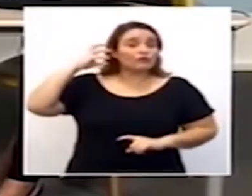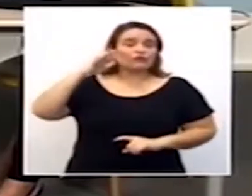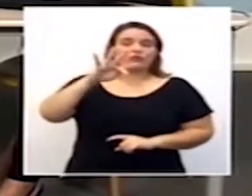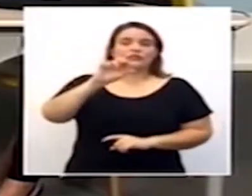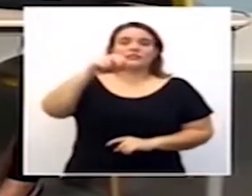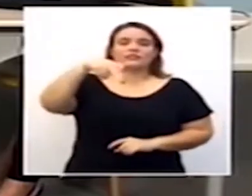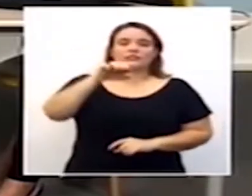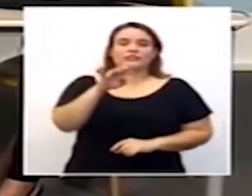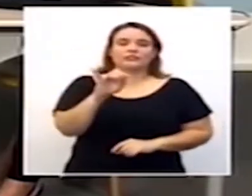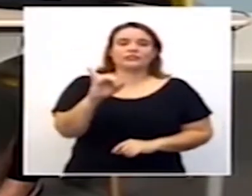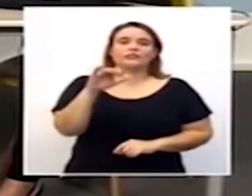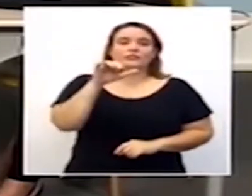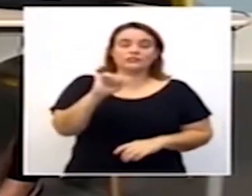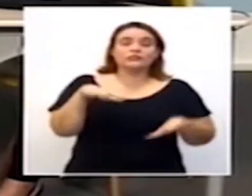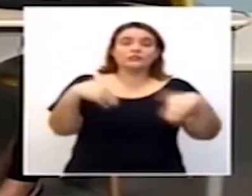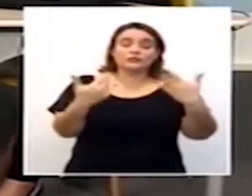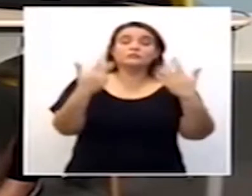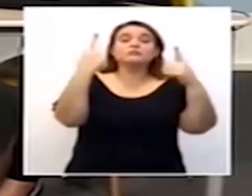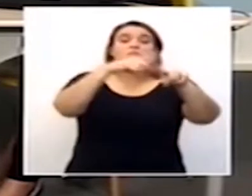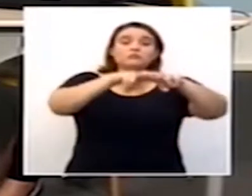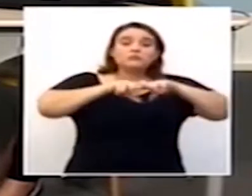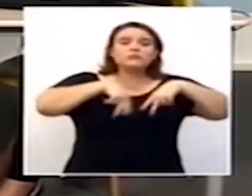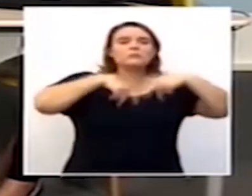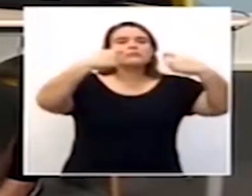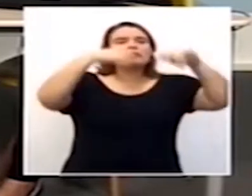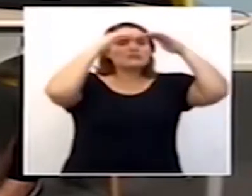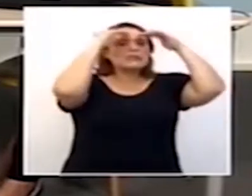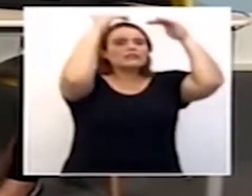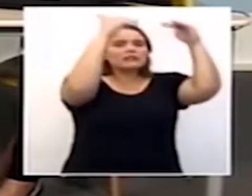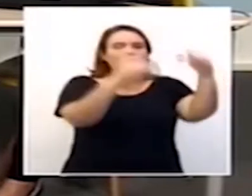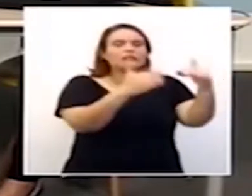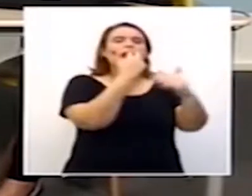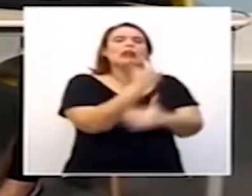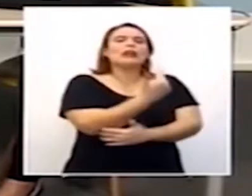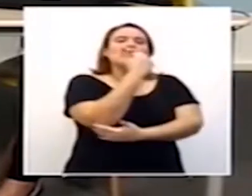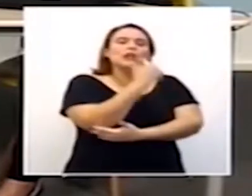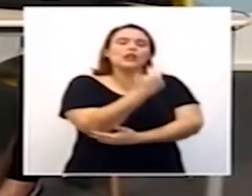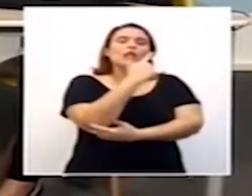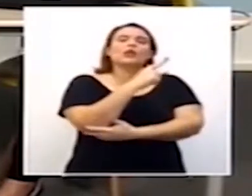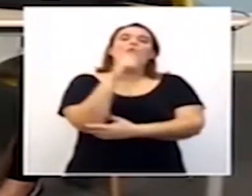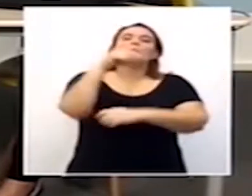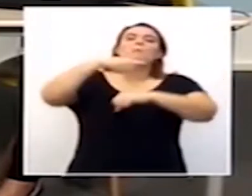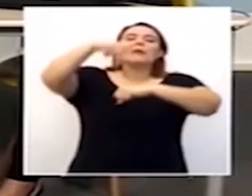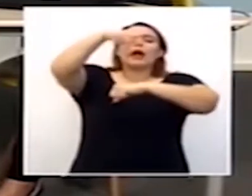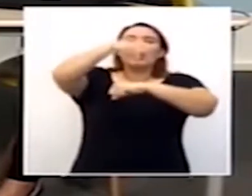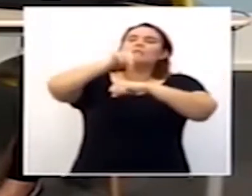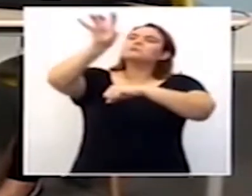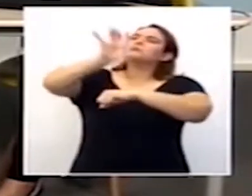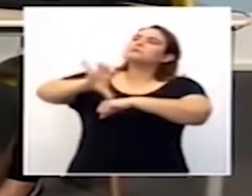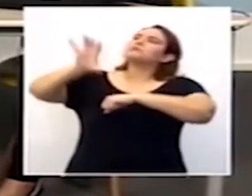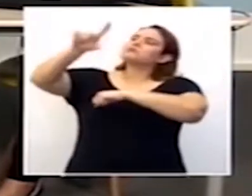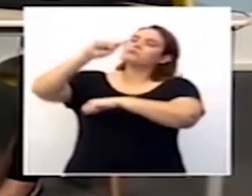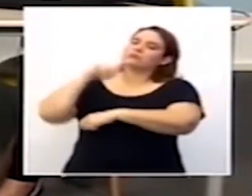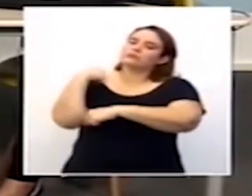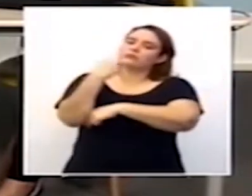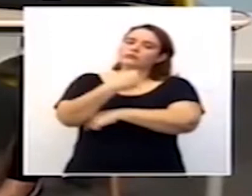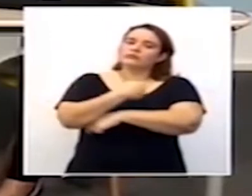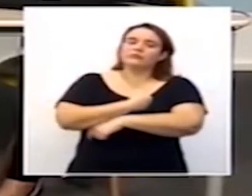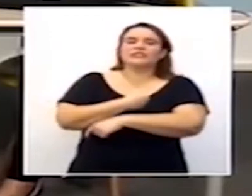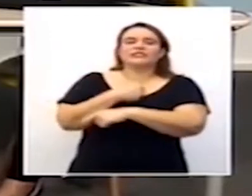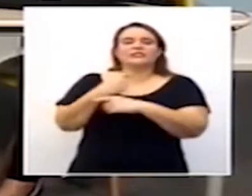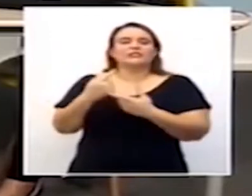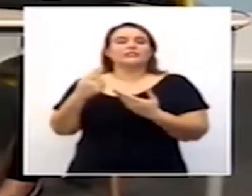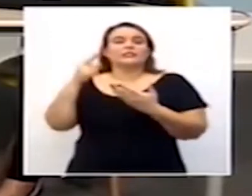importante respeitar os variedades da língua por conta aqui em certos essas regiões do país a gente compõe de uma fórmula a língua